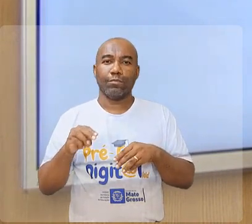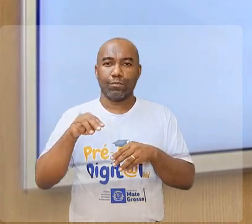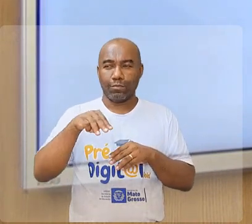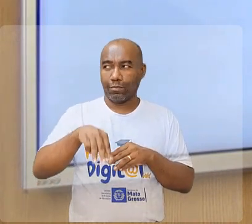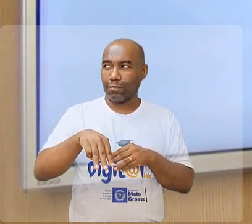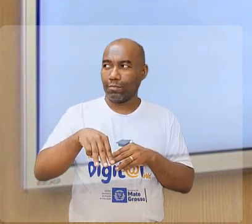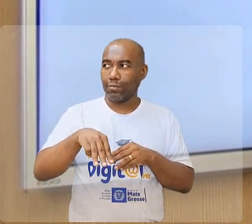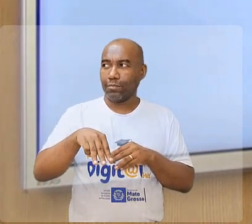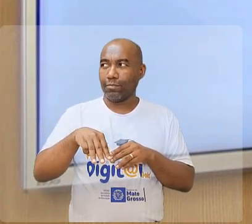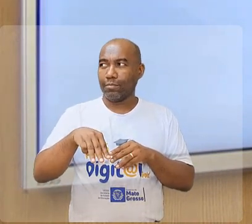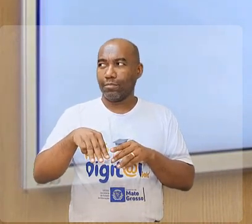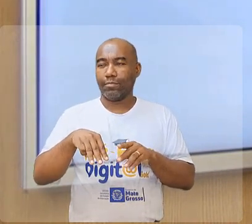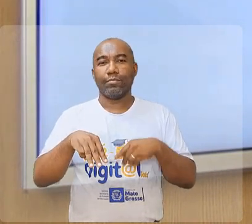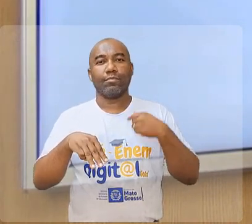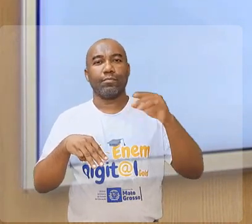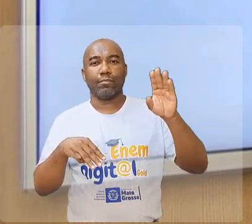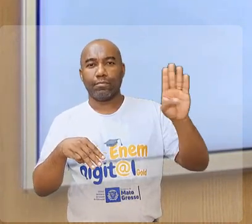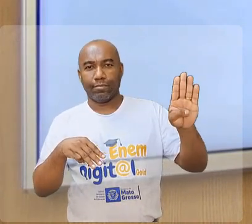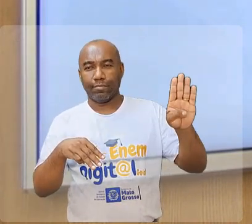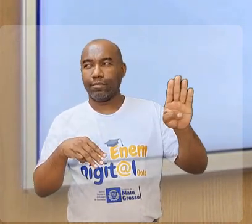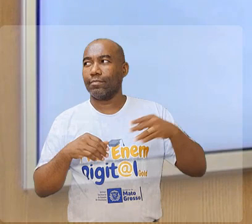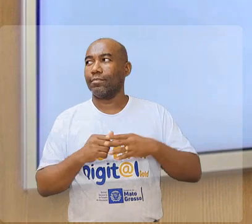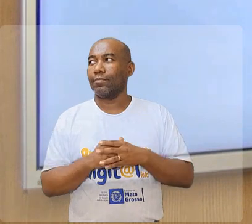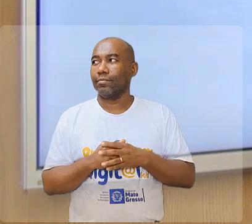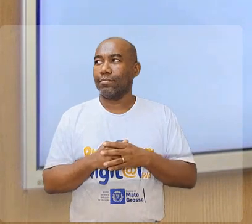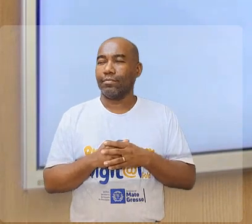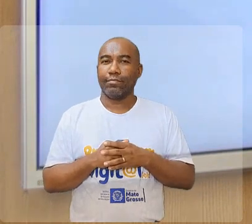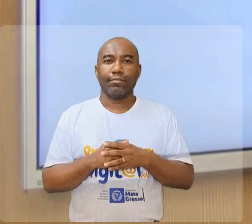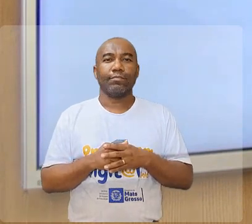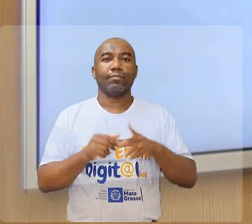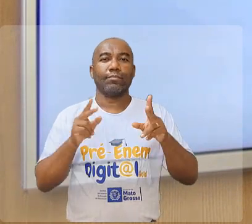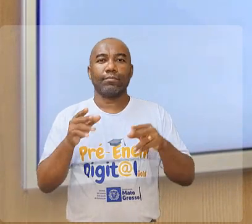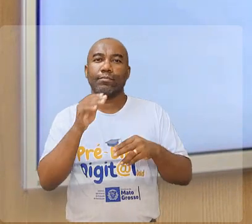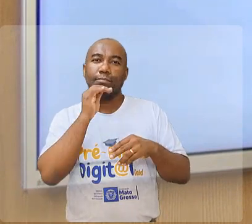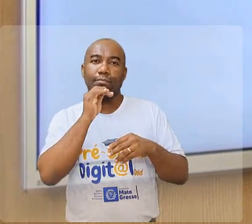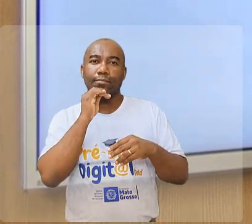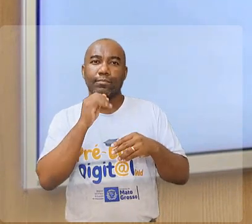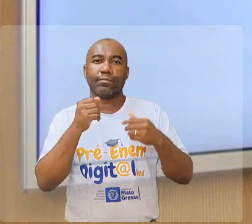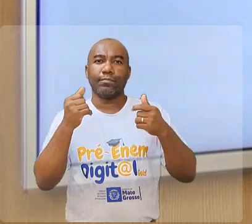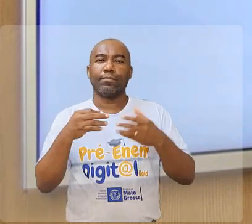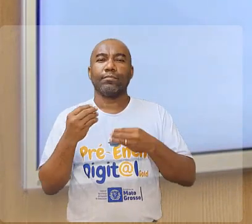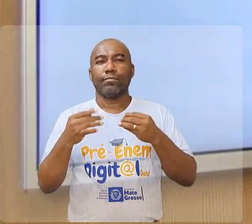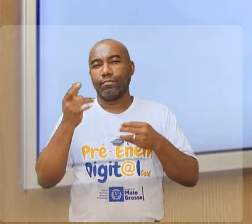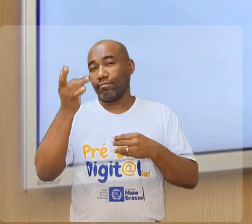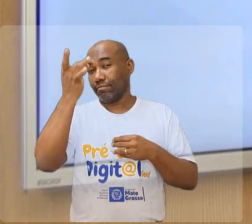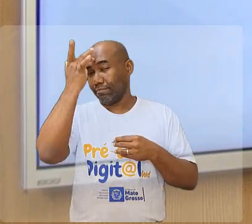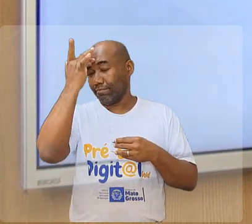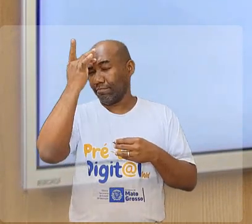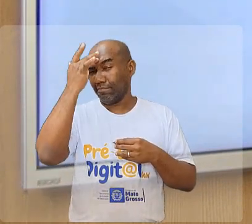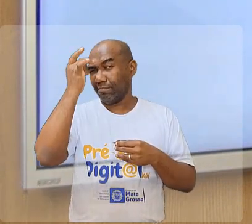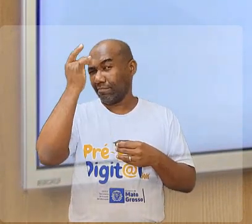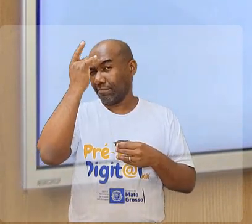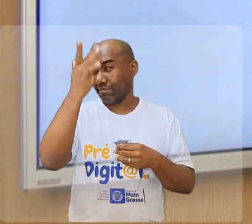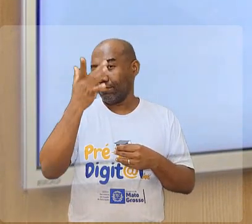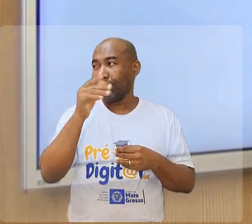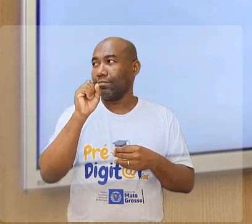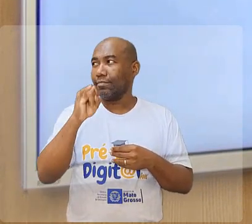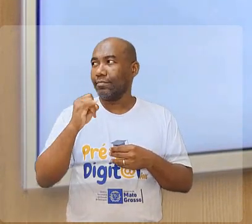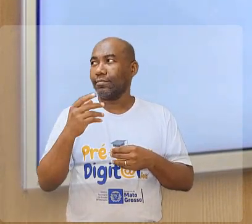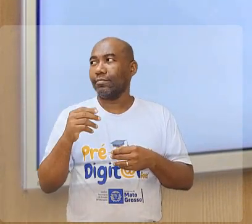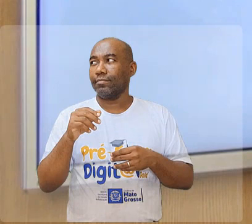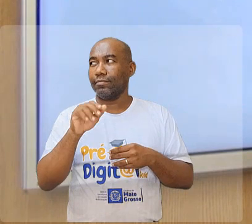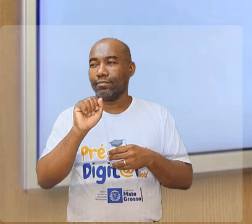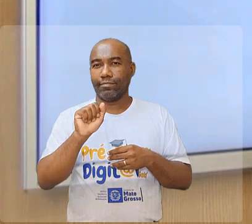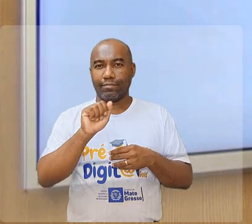o m é a sombra do B E aí eu falo o seguinte para você olha como é que é fácil você gravar se eu